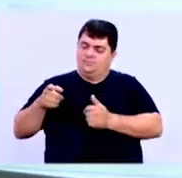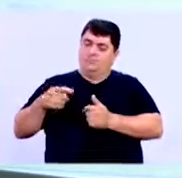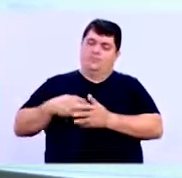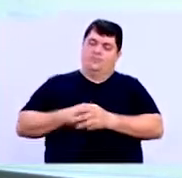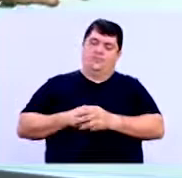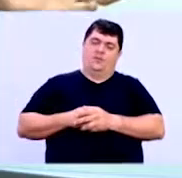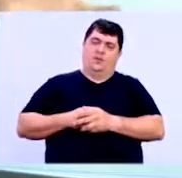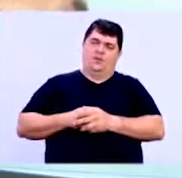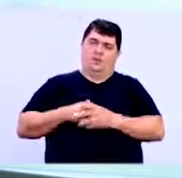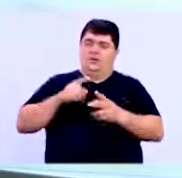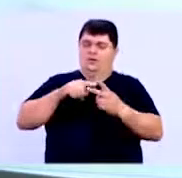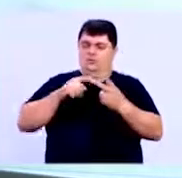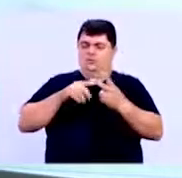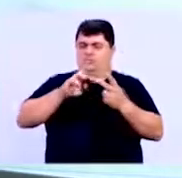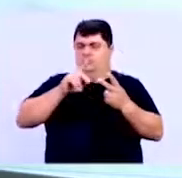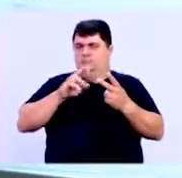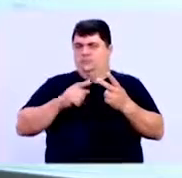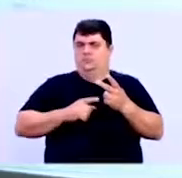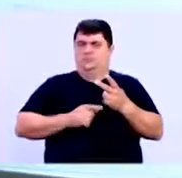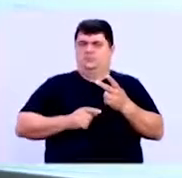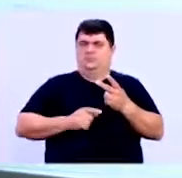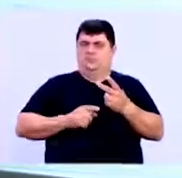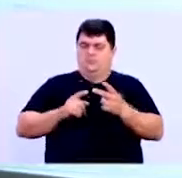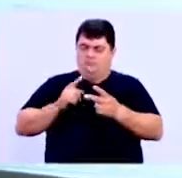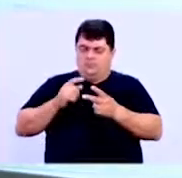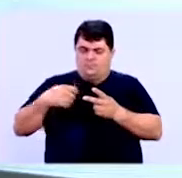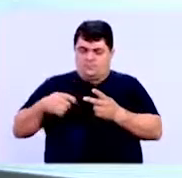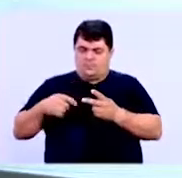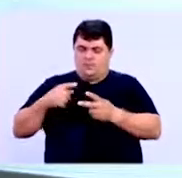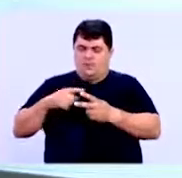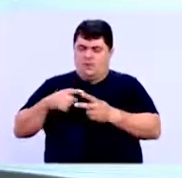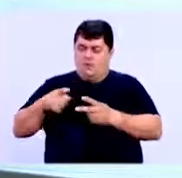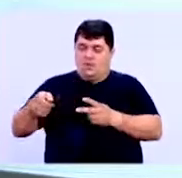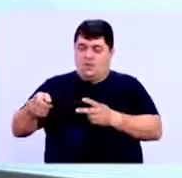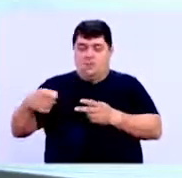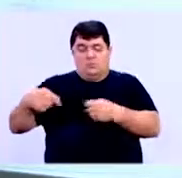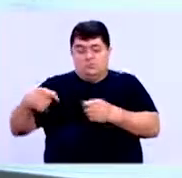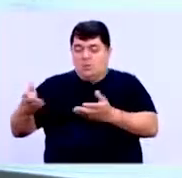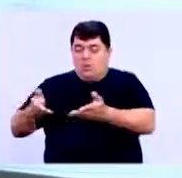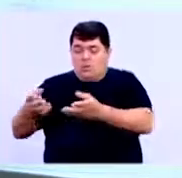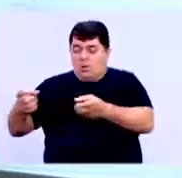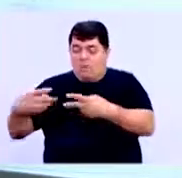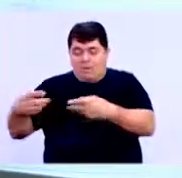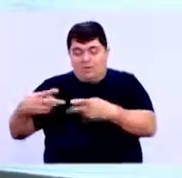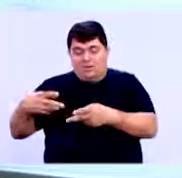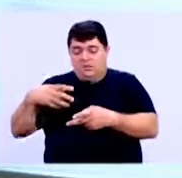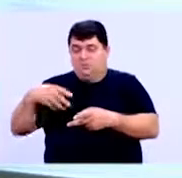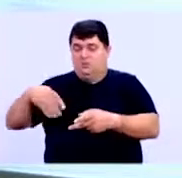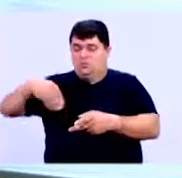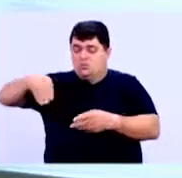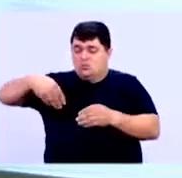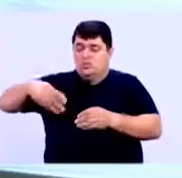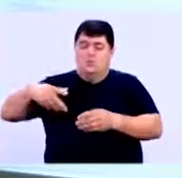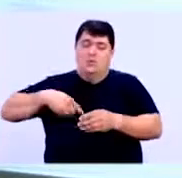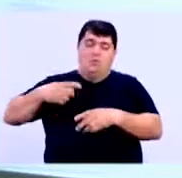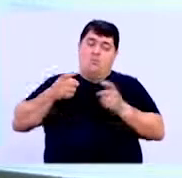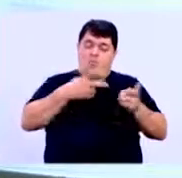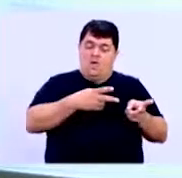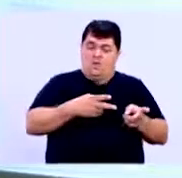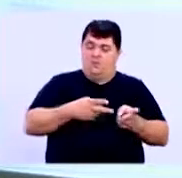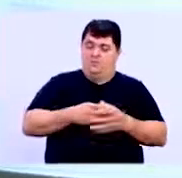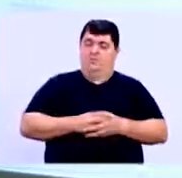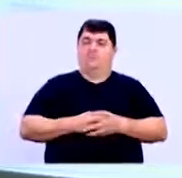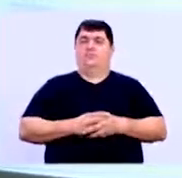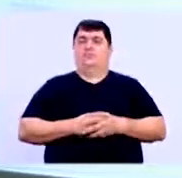de ela precisar disponibilizar o quanto antes essas embalagens, porque eu preciso vender para o meu cliente.